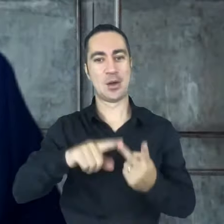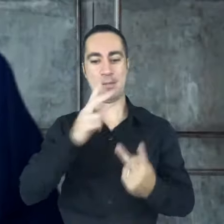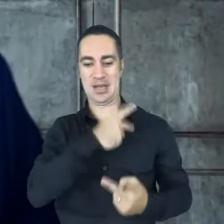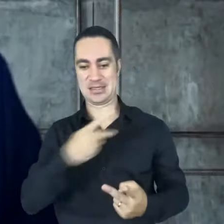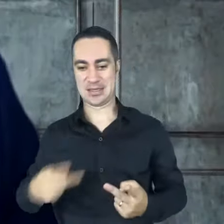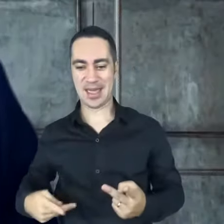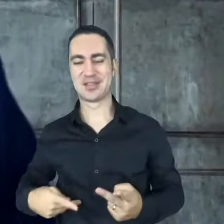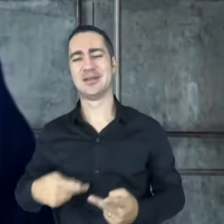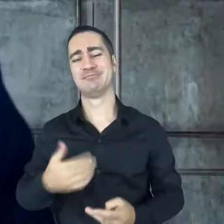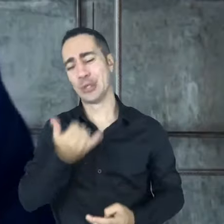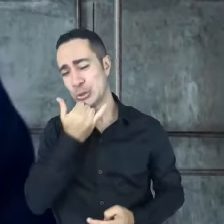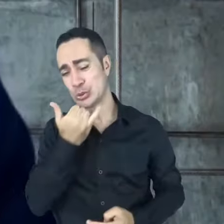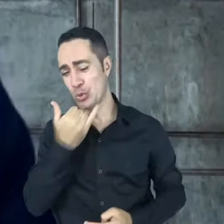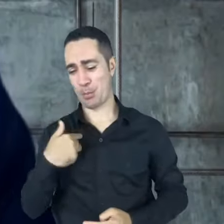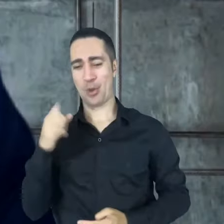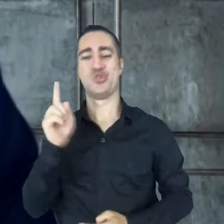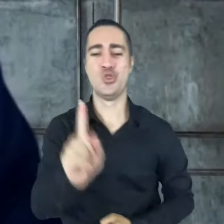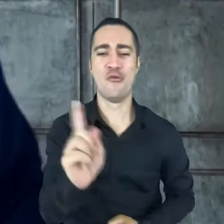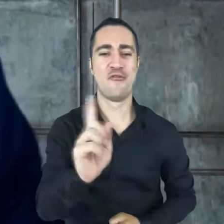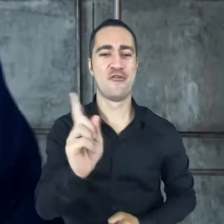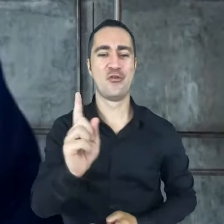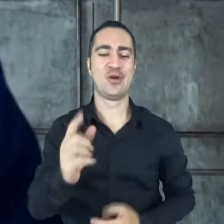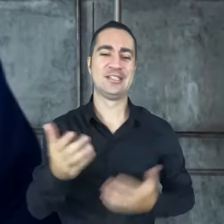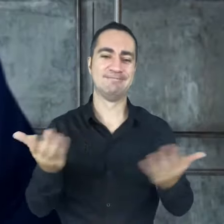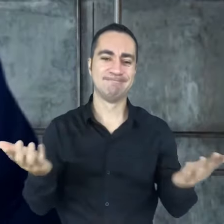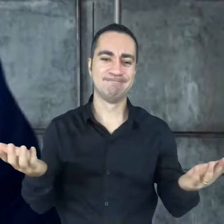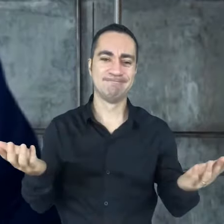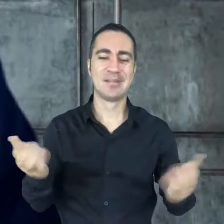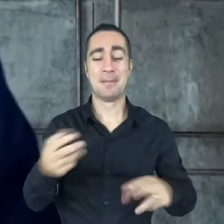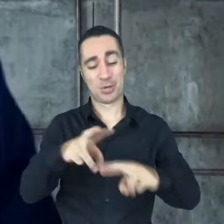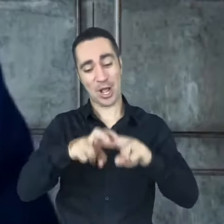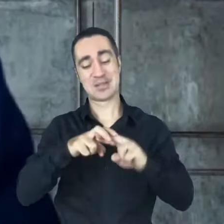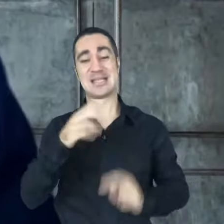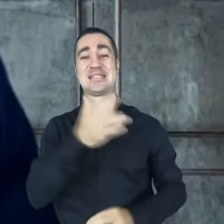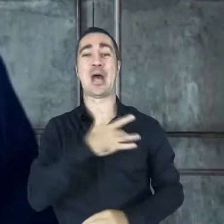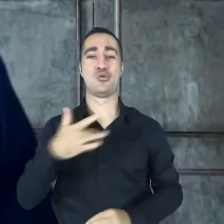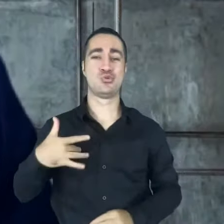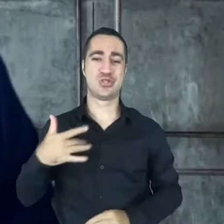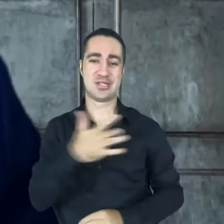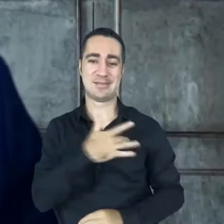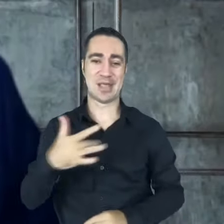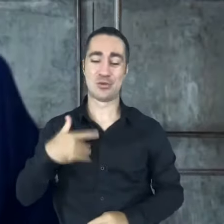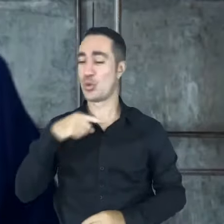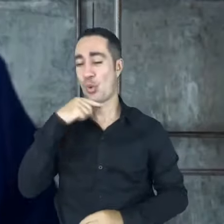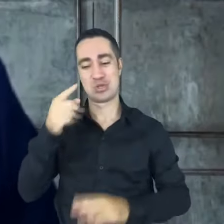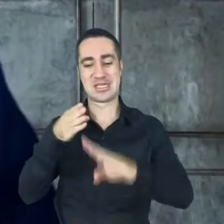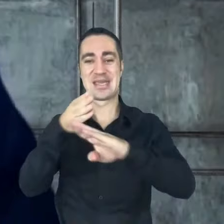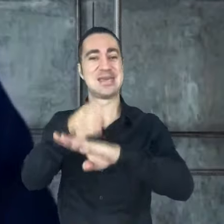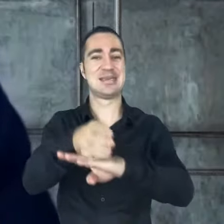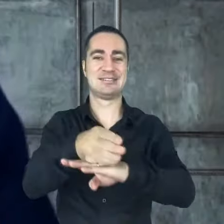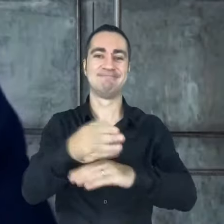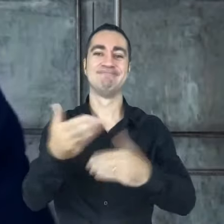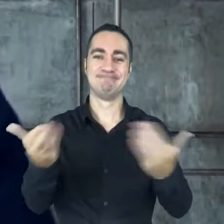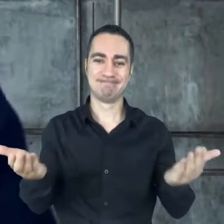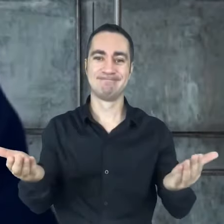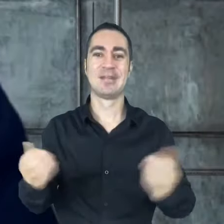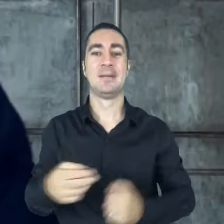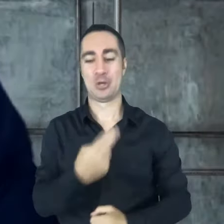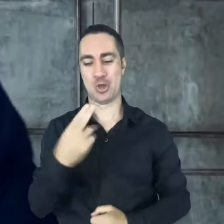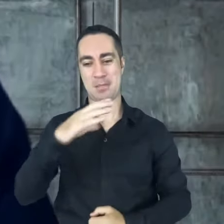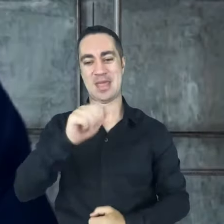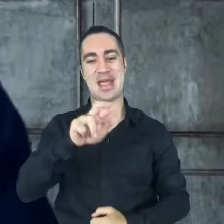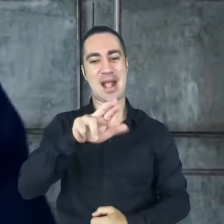ir presencialmente, mas por uma questão de saúde eu não pude. E, enfim, queria muito vê-los e conversar um